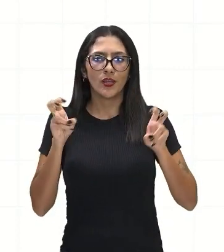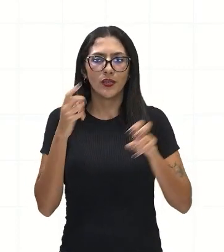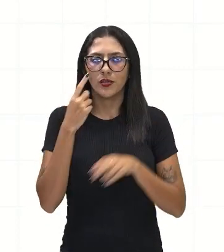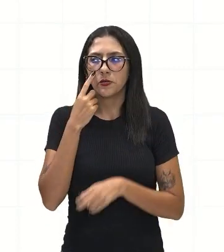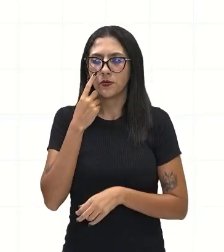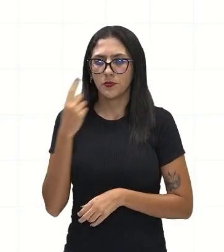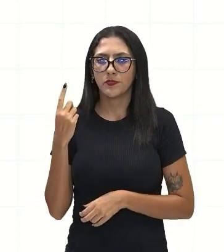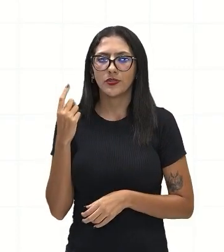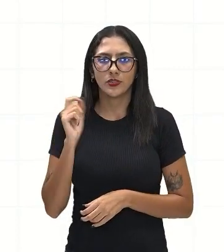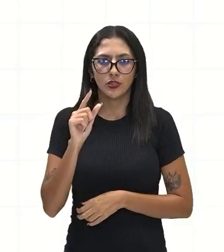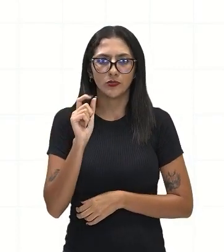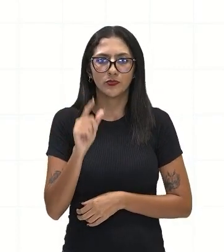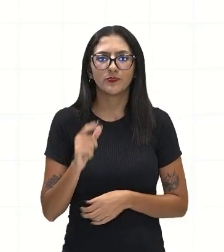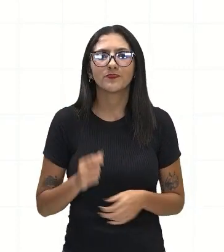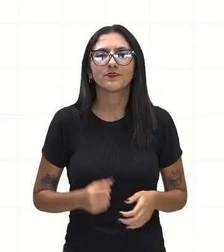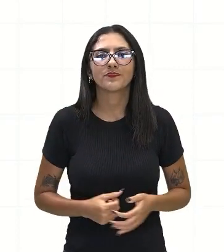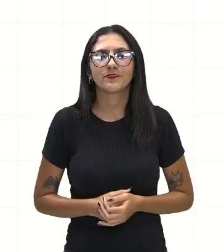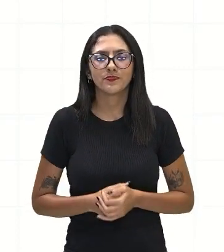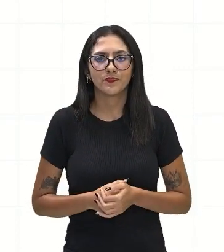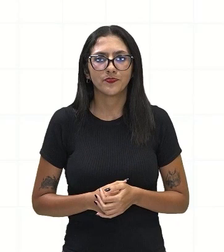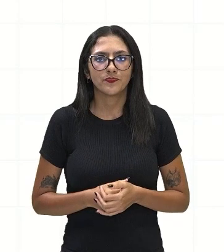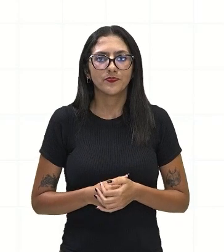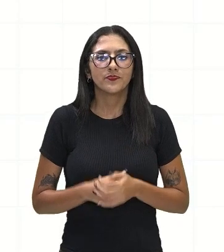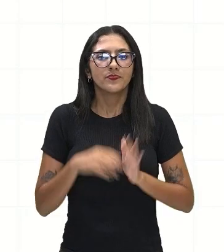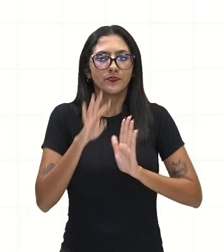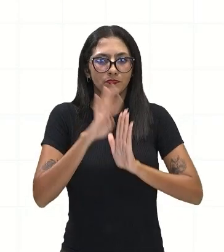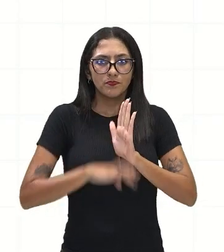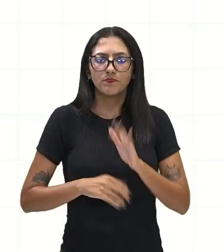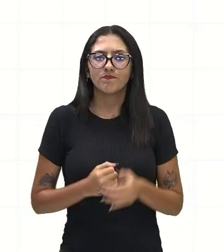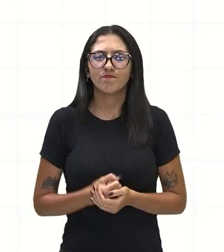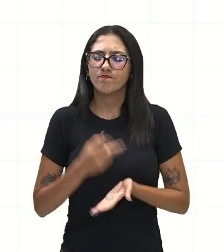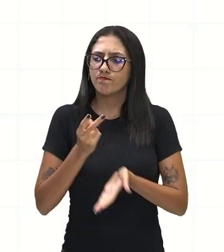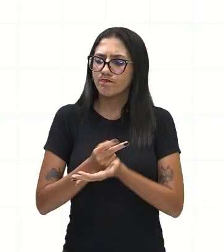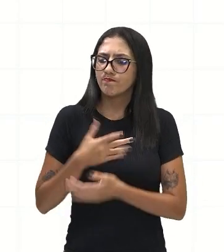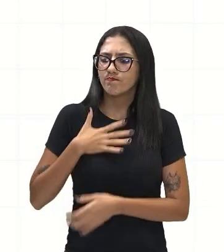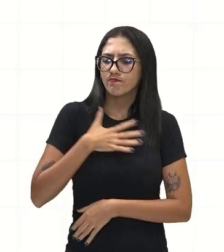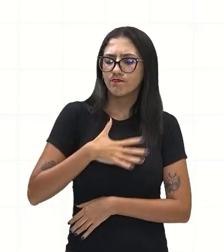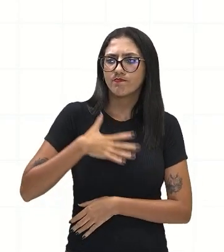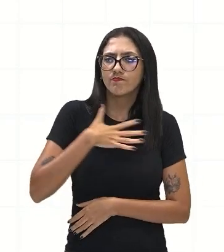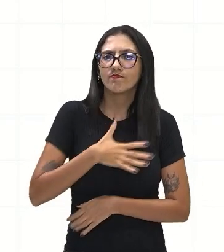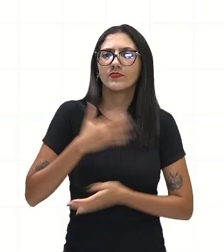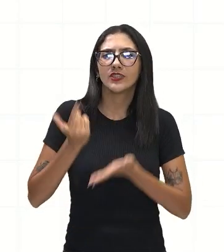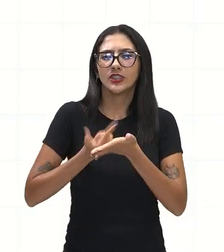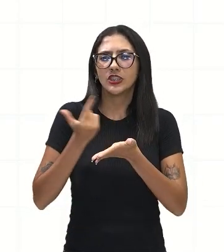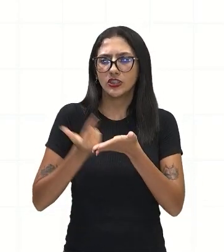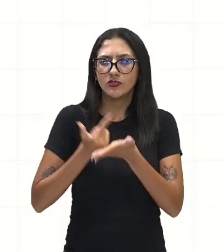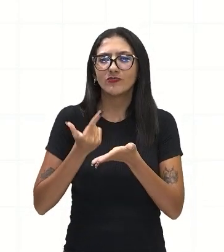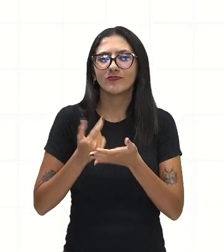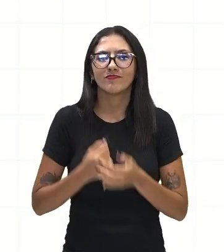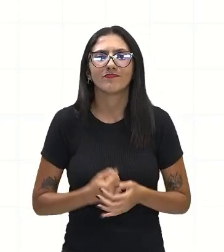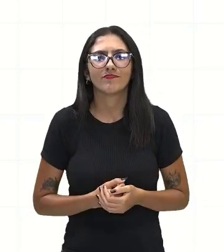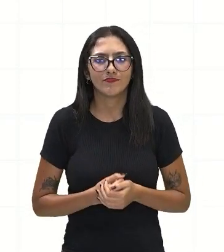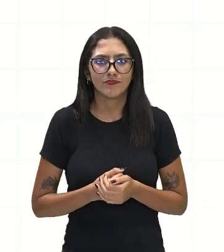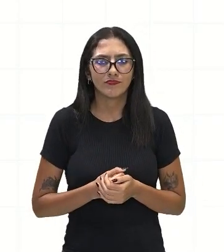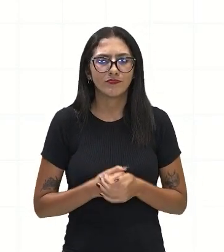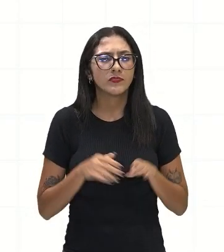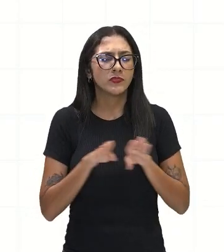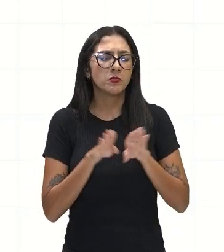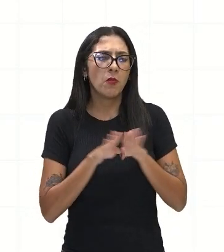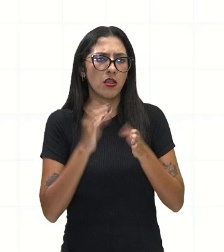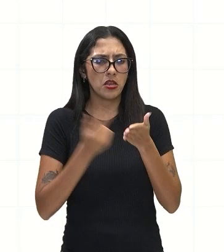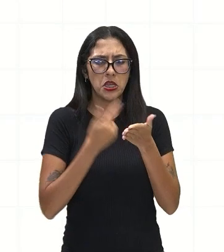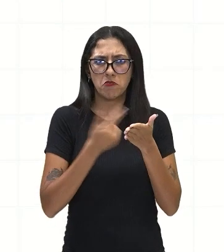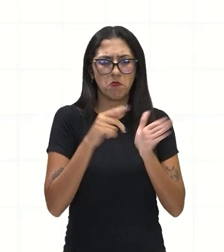texto. Sempre gostei muito de livros e, além dos livros